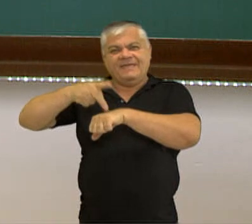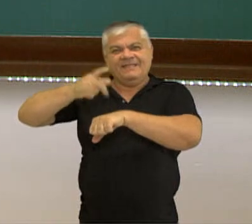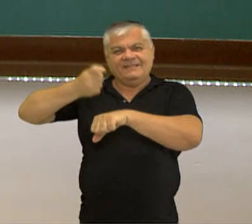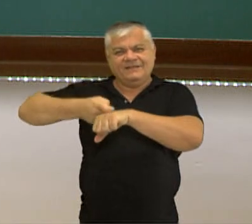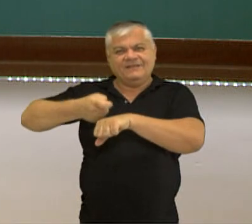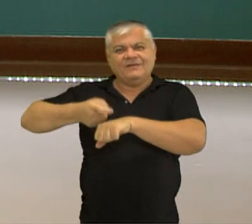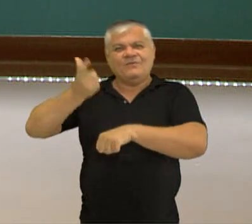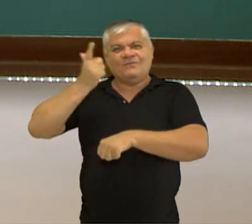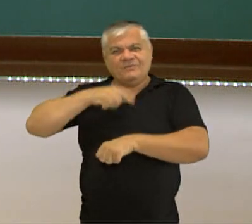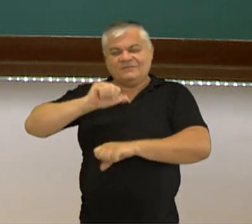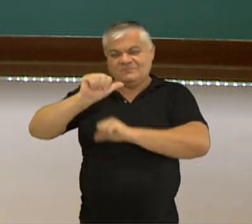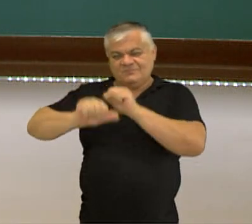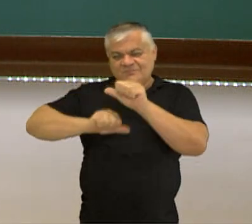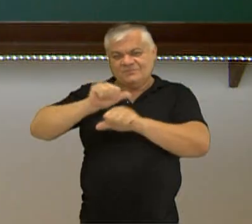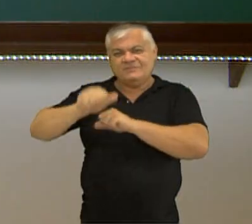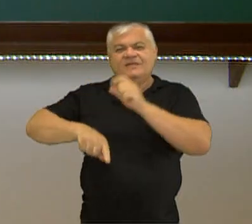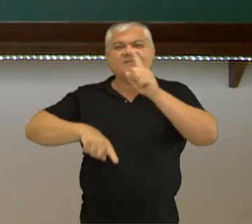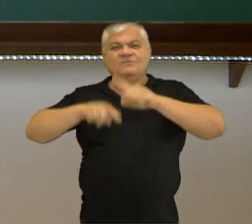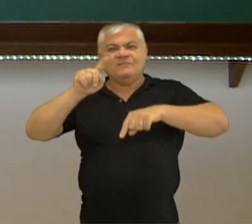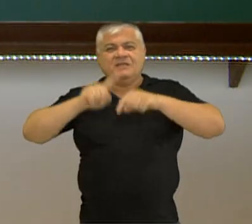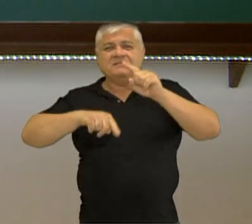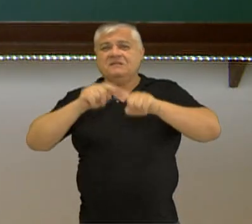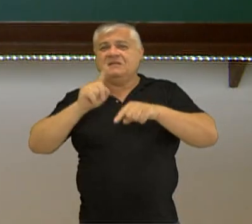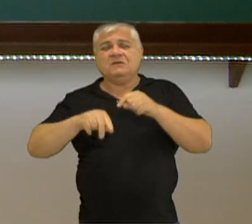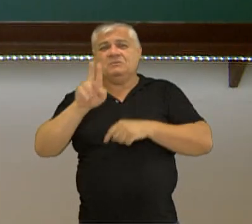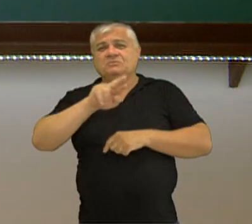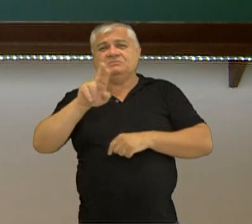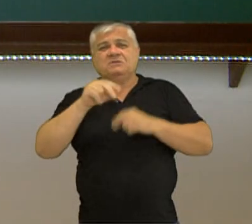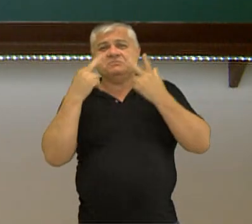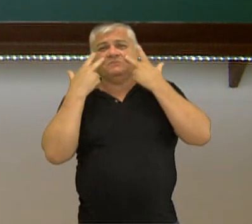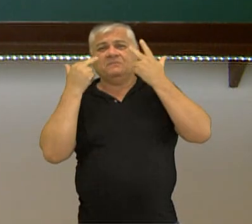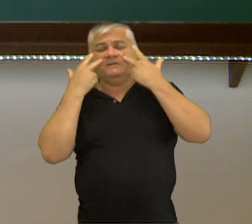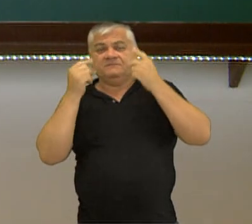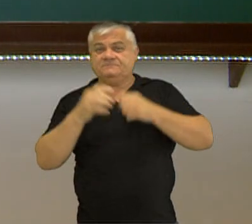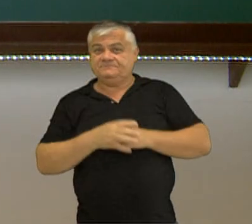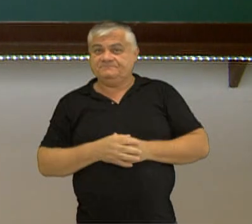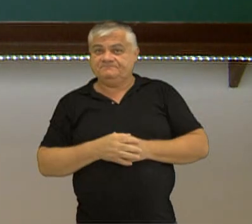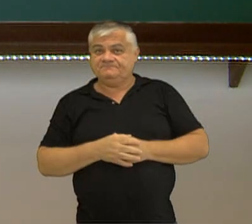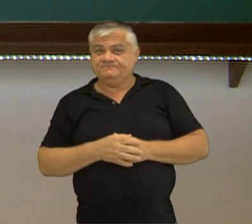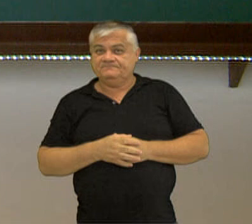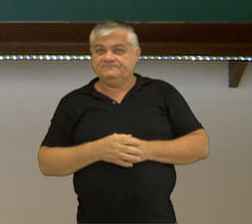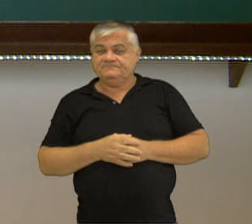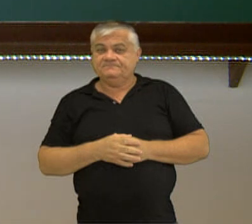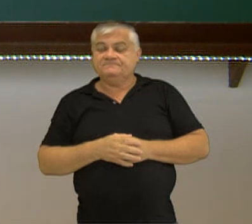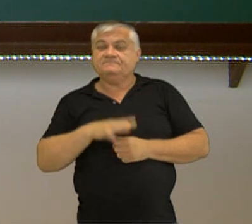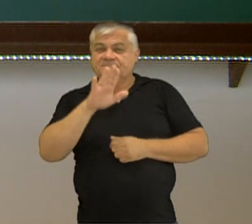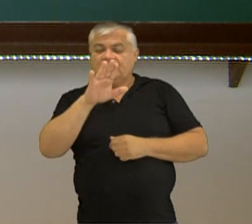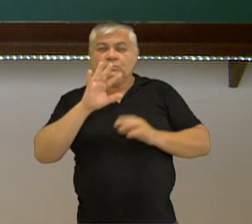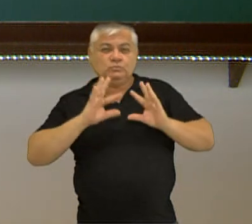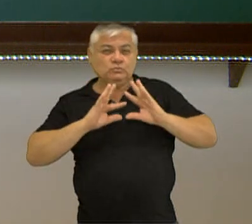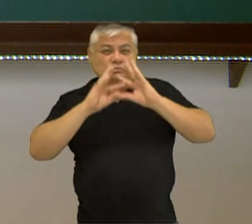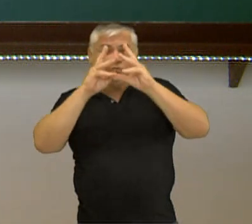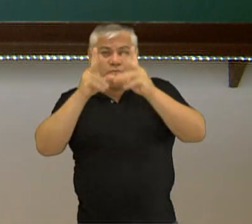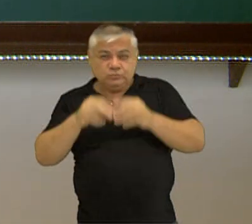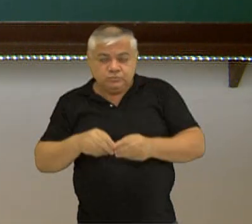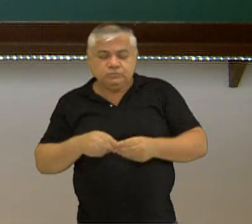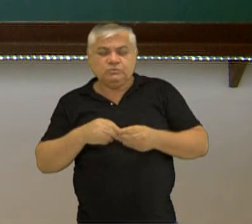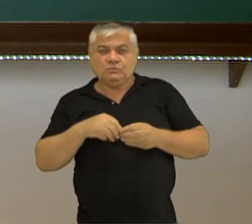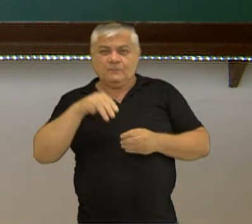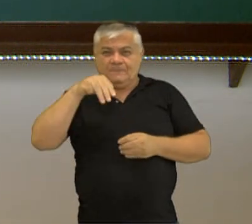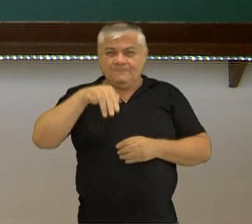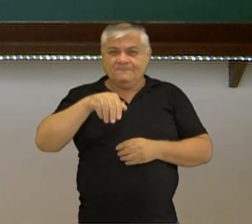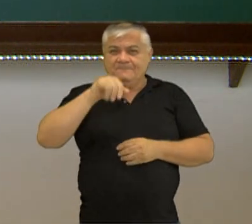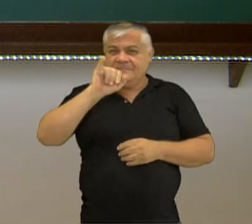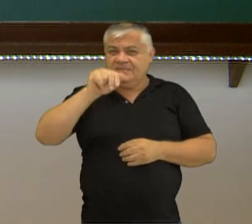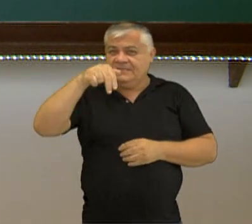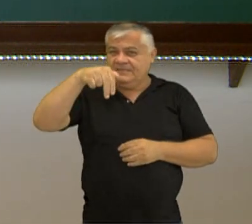E transformar o ferro num material cotidiano. Até gostaria de dizer que todos os minerais, né? Eu chamo de minerais